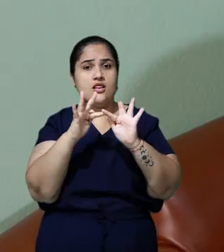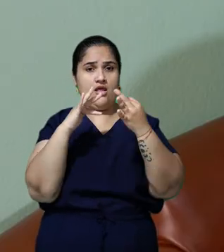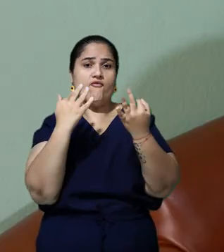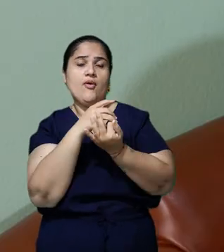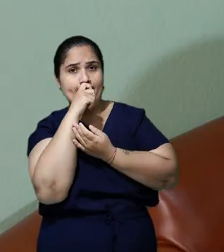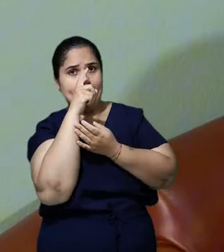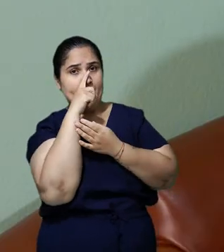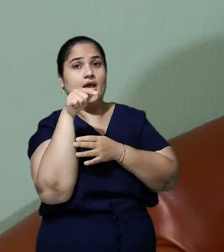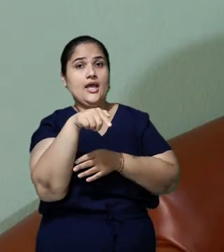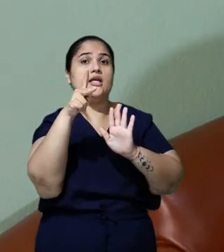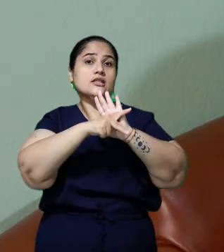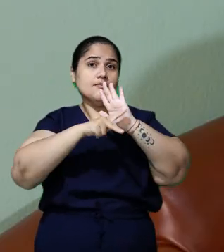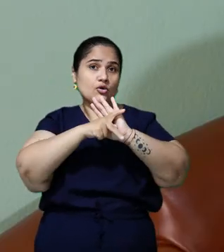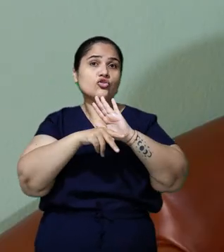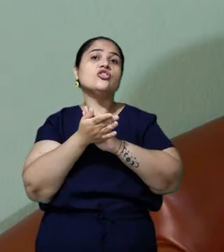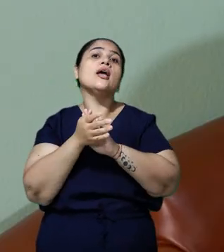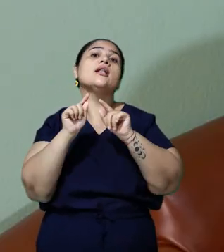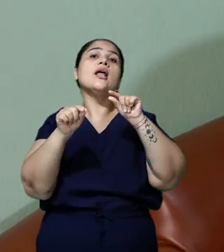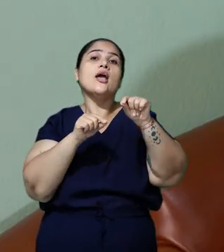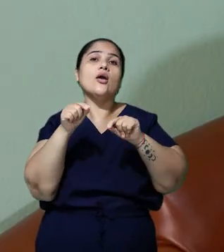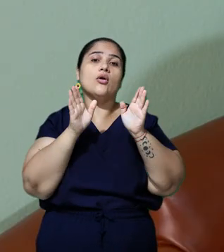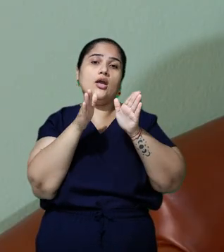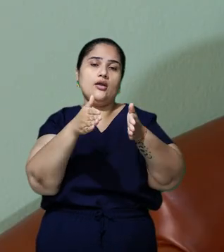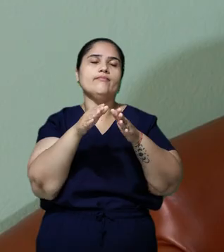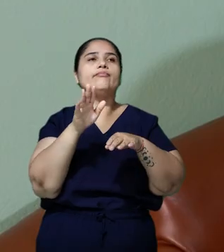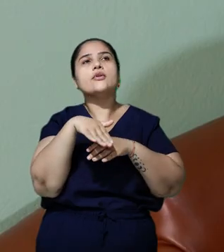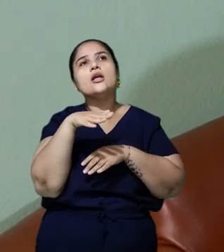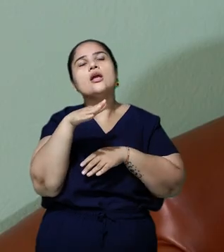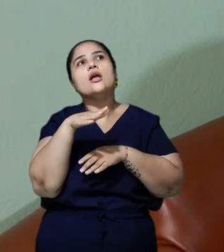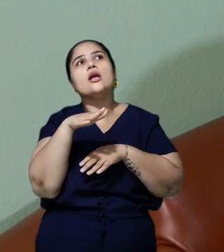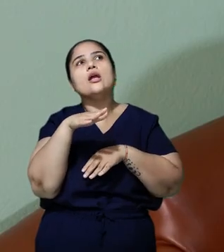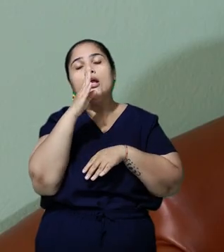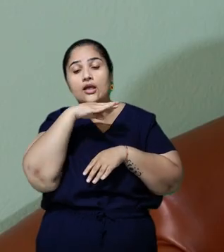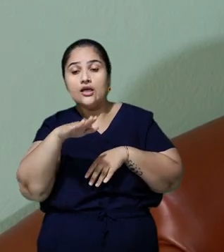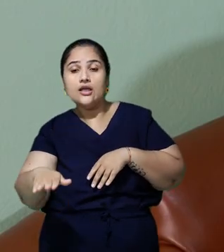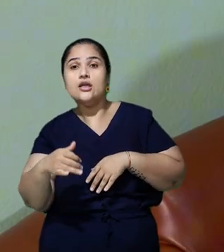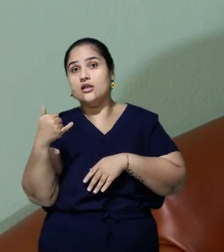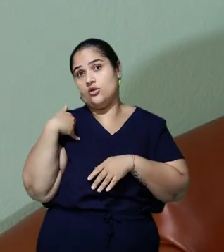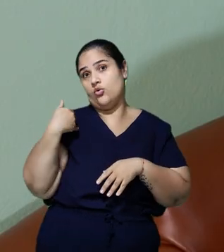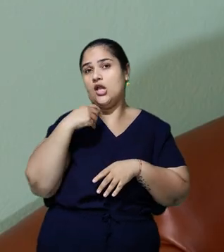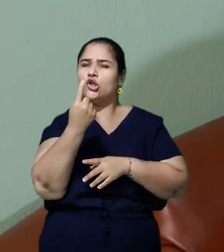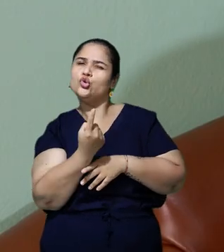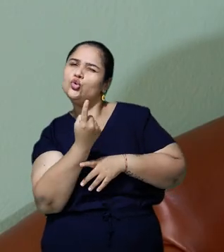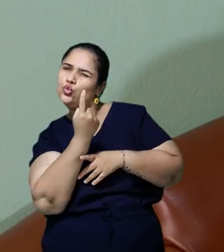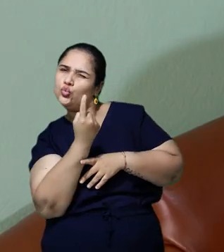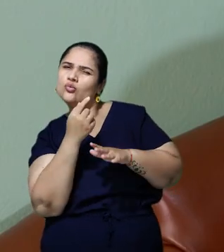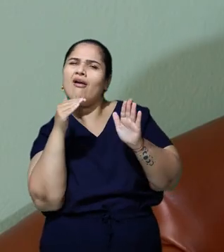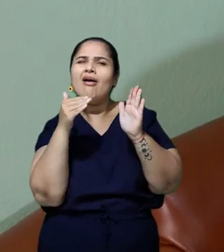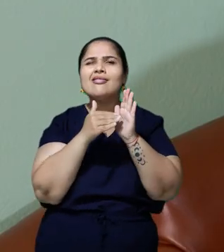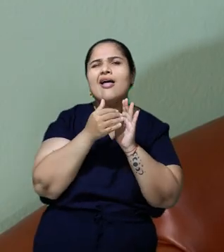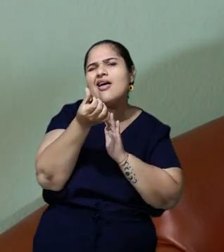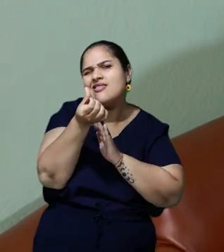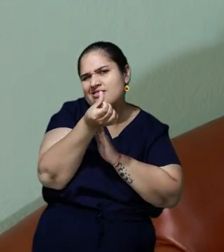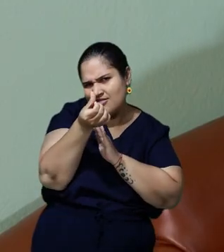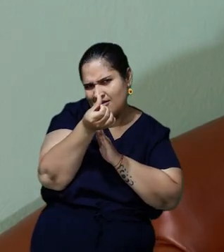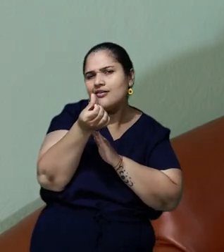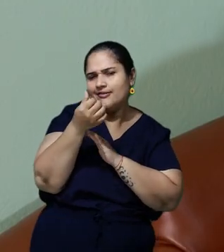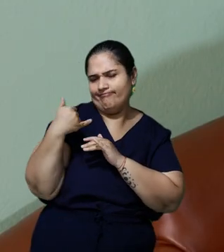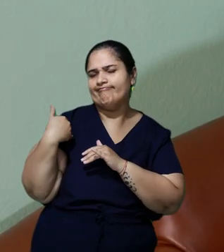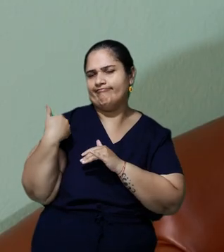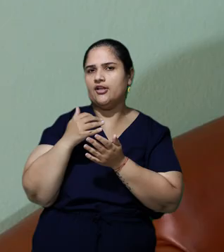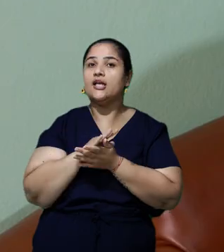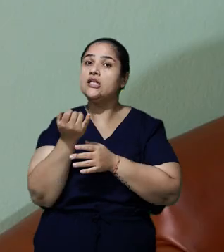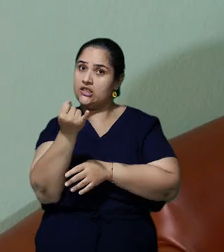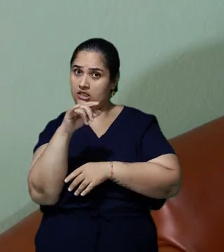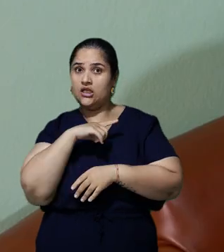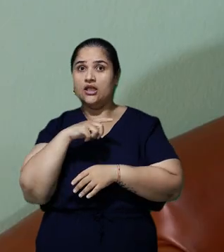mais indicado para crianças com idades entre 1 a 6 anos. Claro que se tem crianças mais